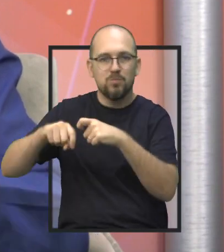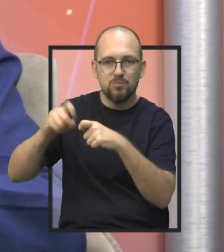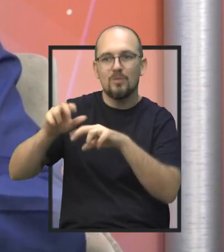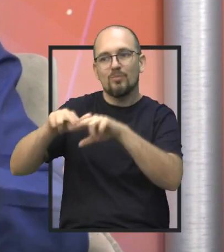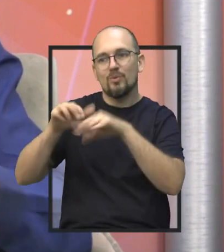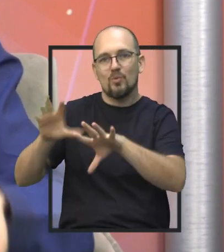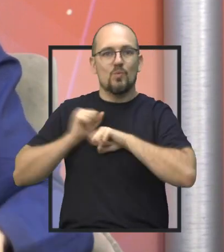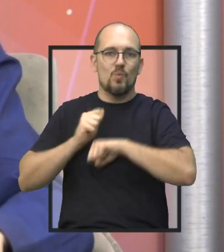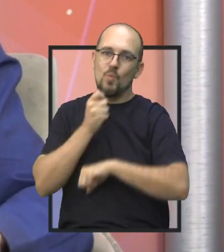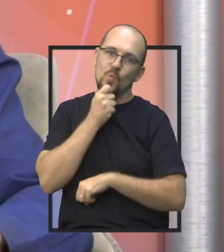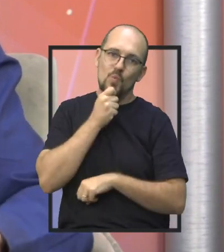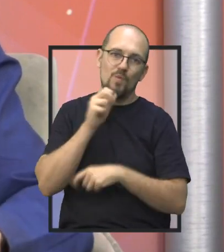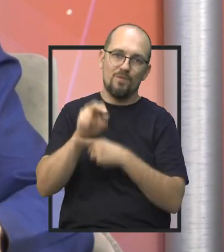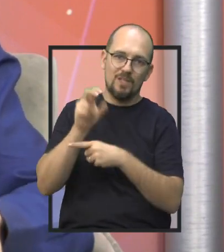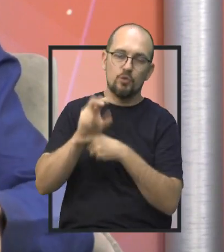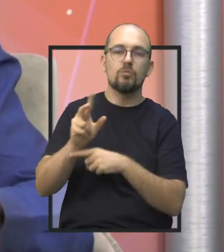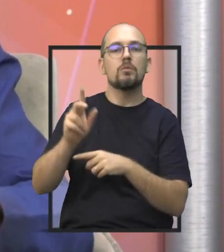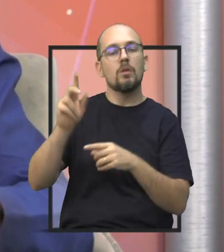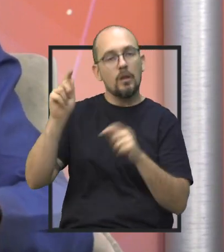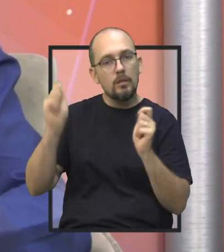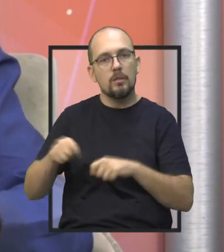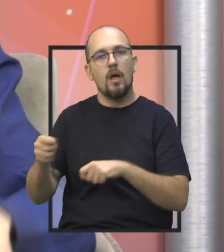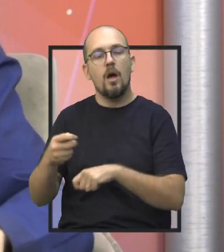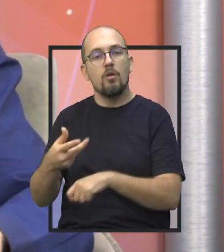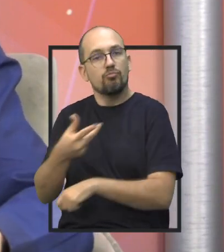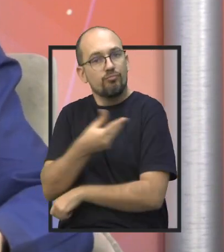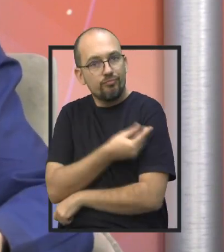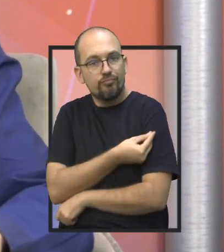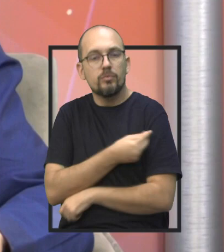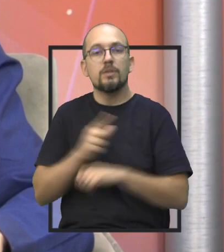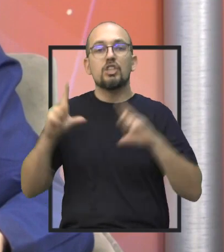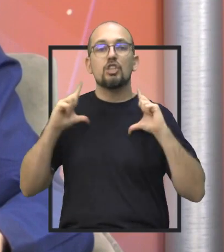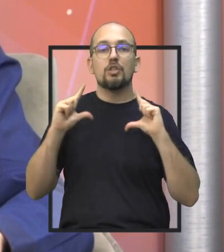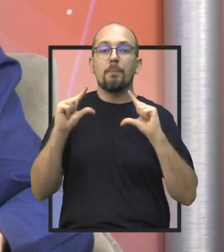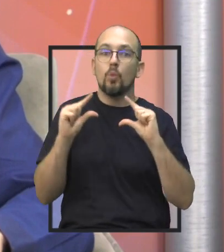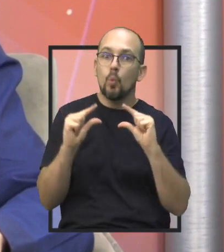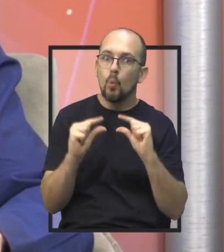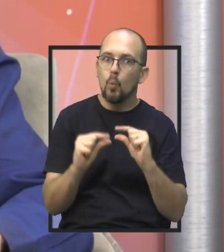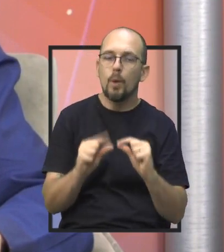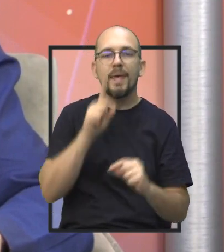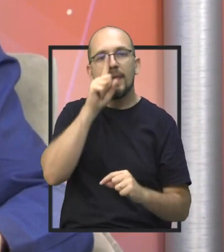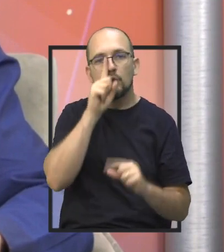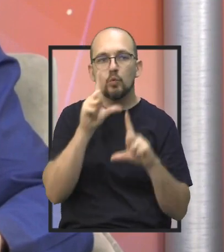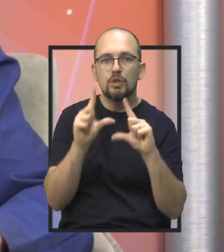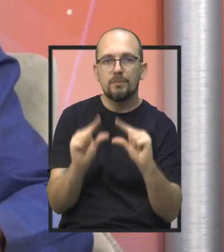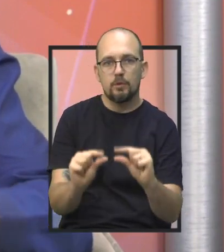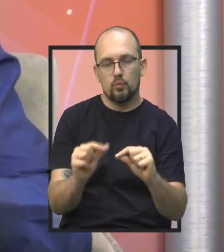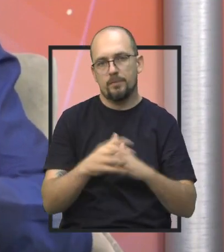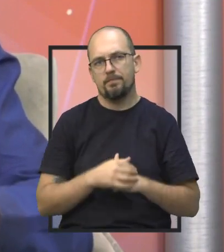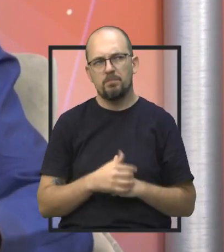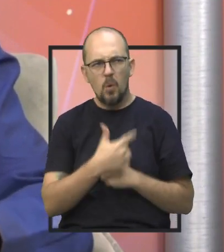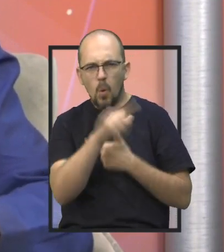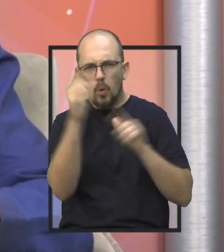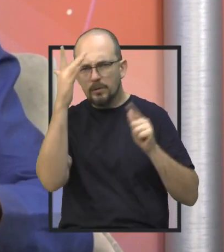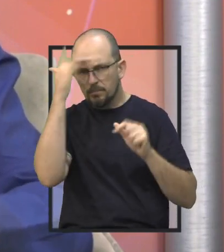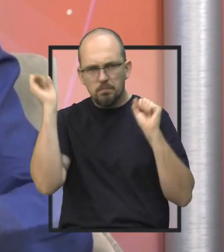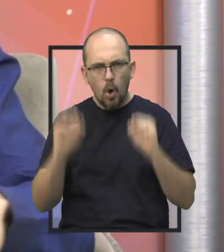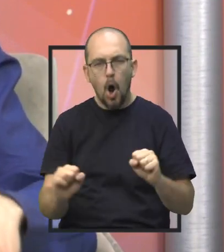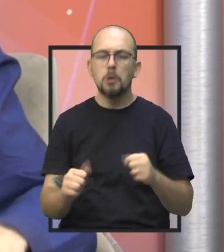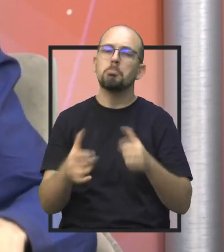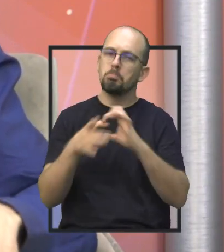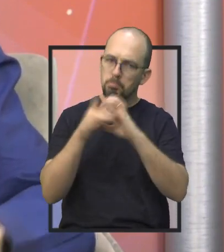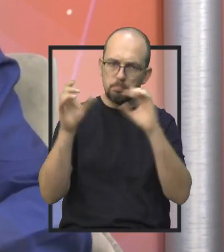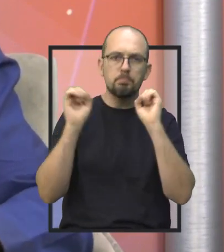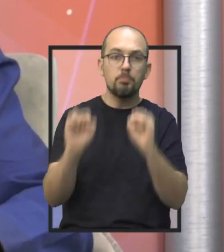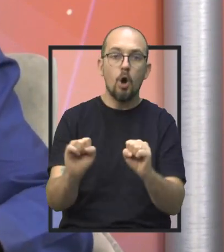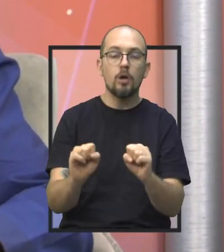e acontece que diminui o risco. Outras pessoas podem se vacinar? Podem. Aí entra